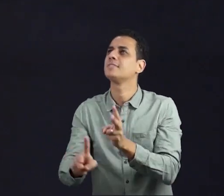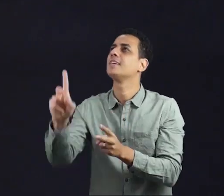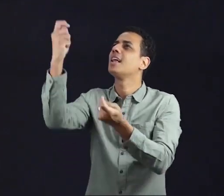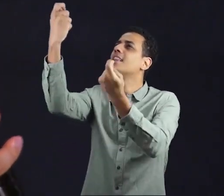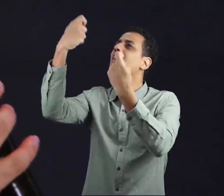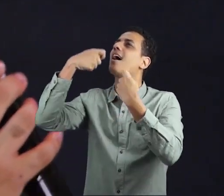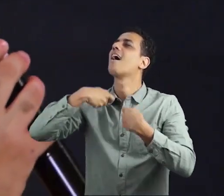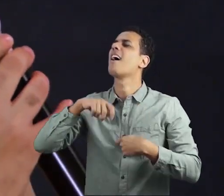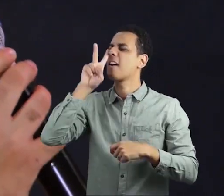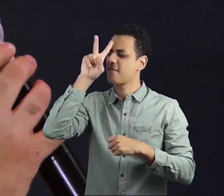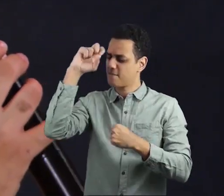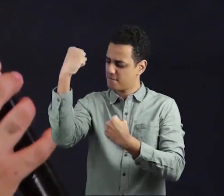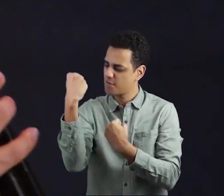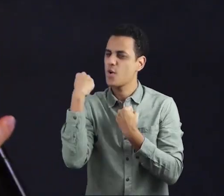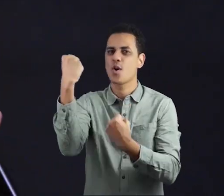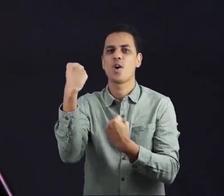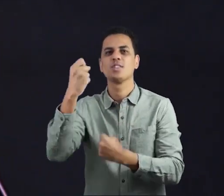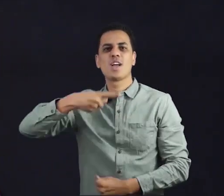sempre, da